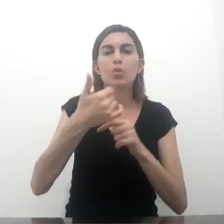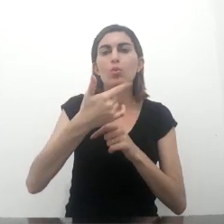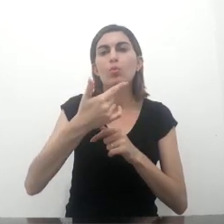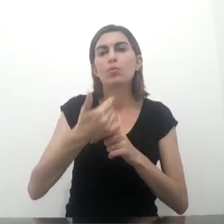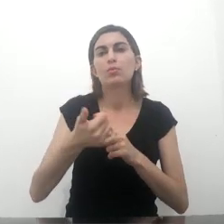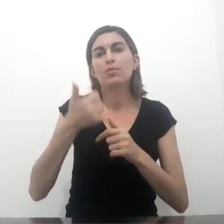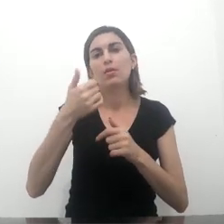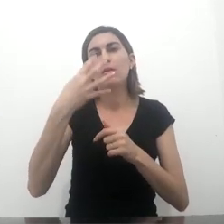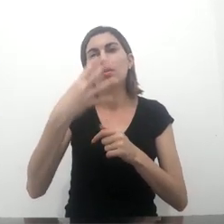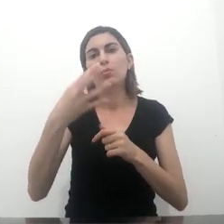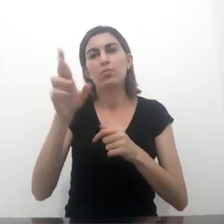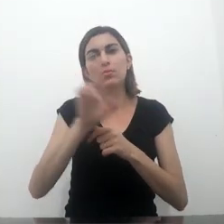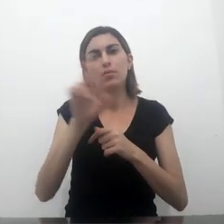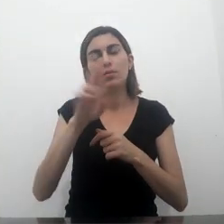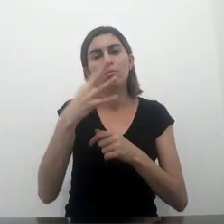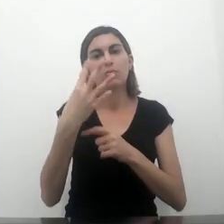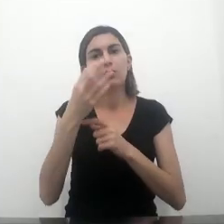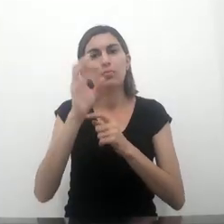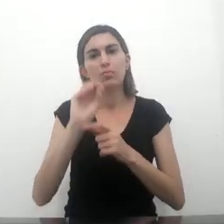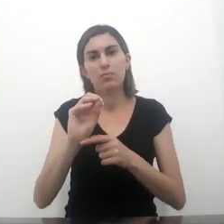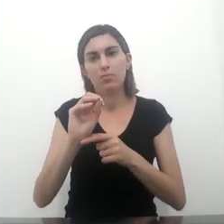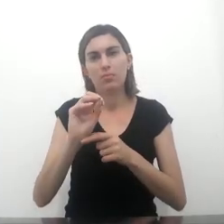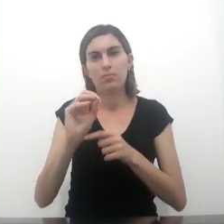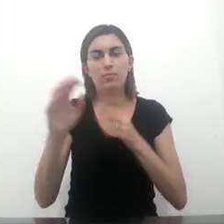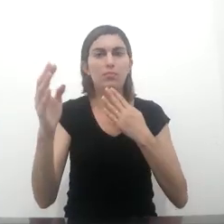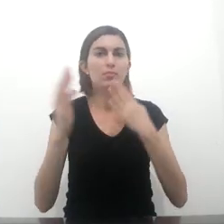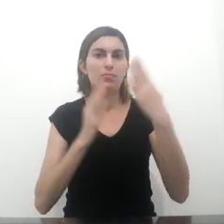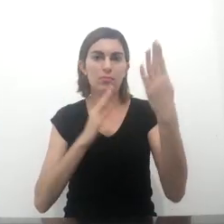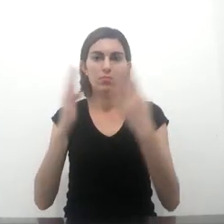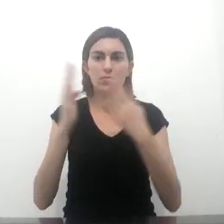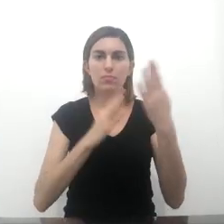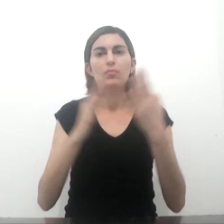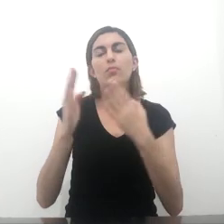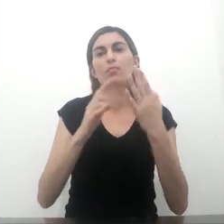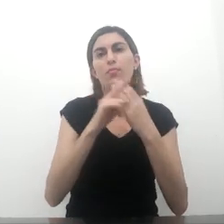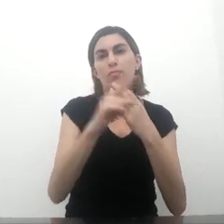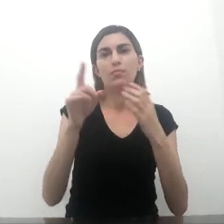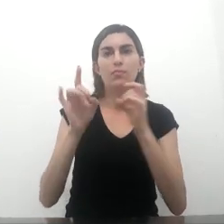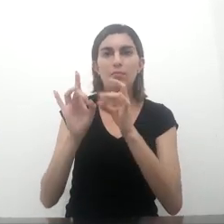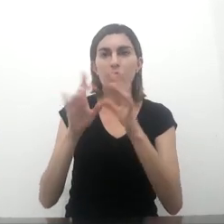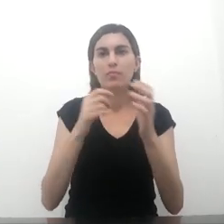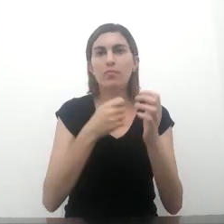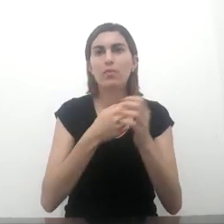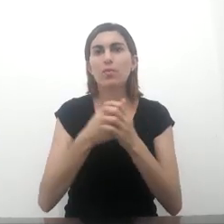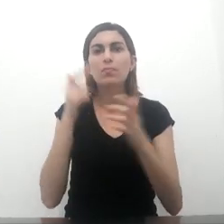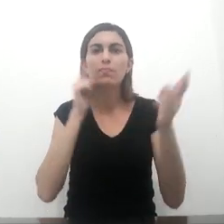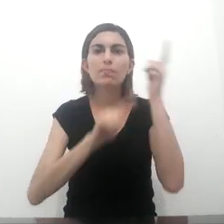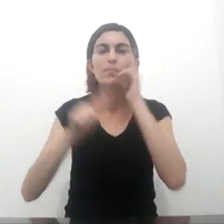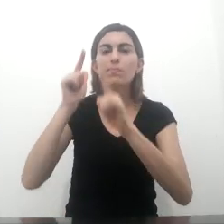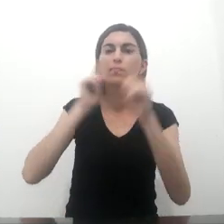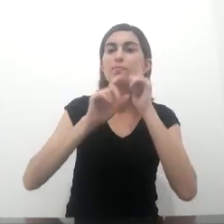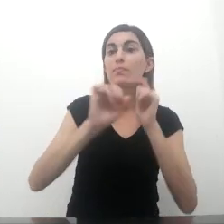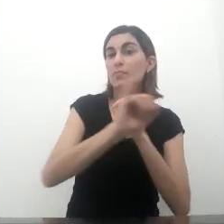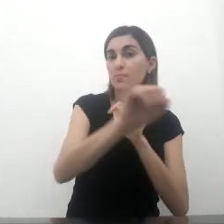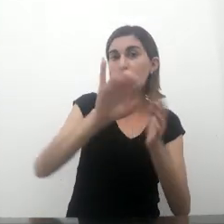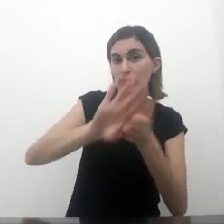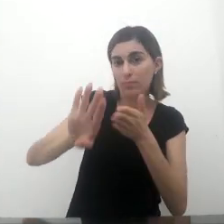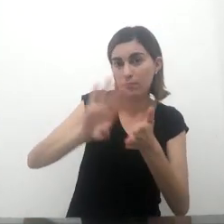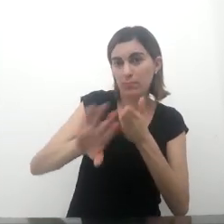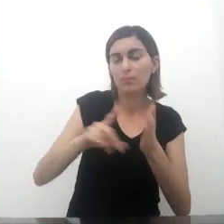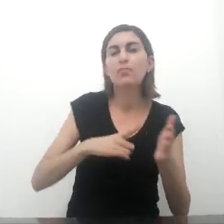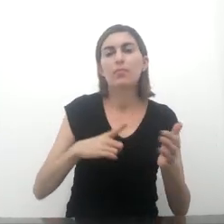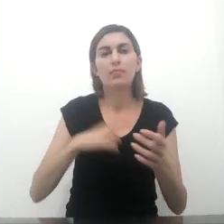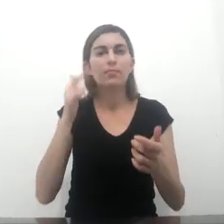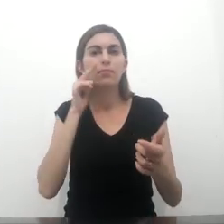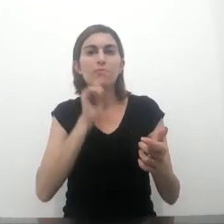vender 12, R$14,40. Agora a gente compara o preço que ele comprou e o preço que arrecadou. Se